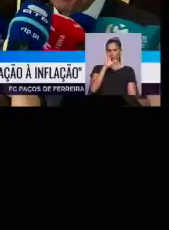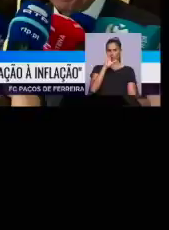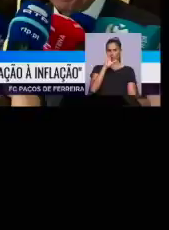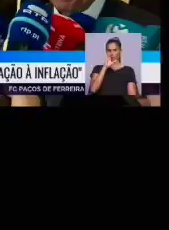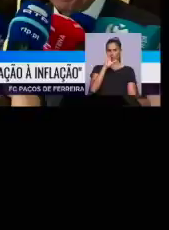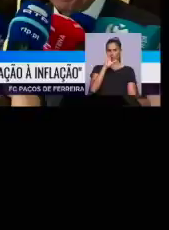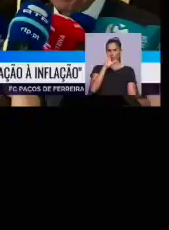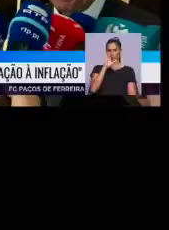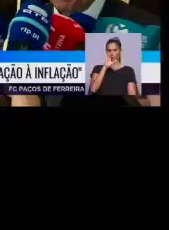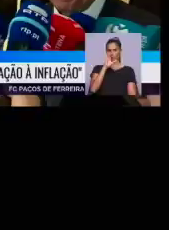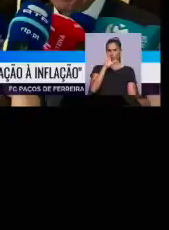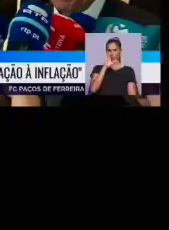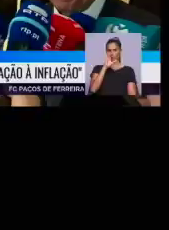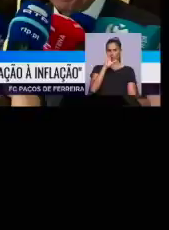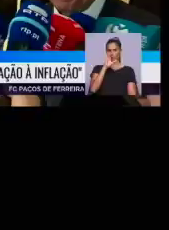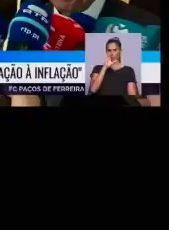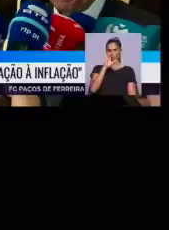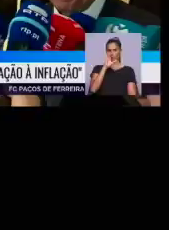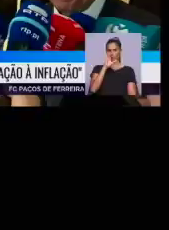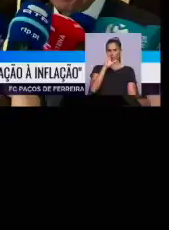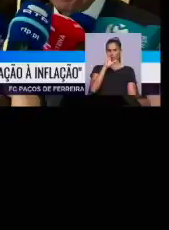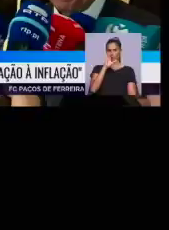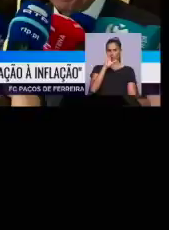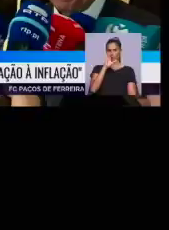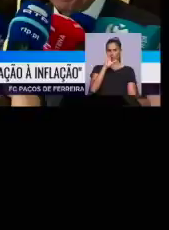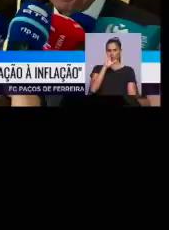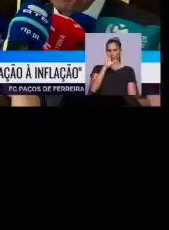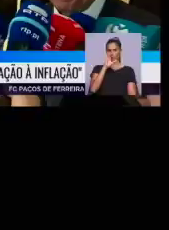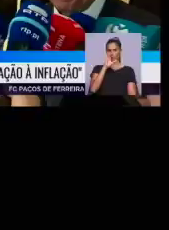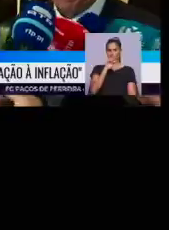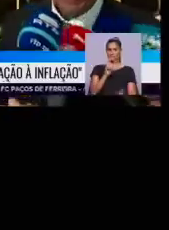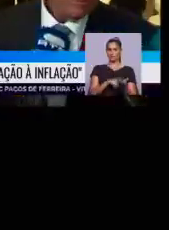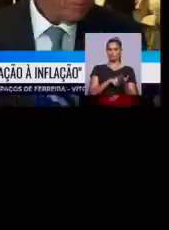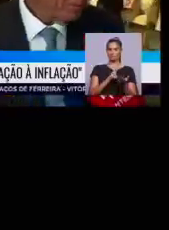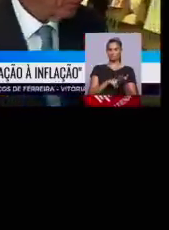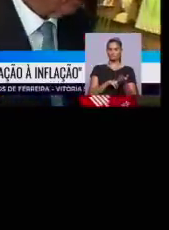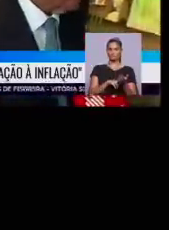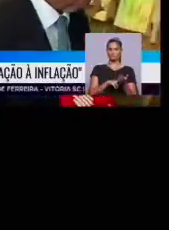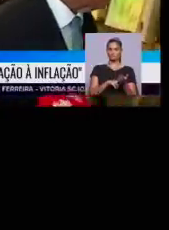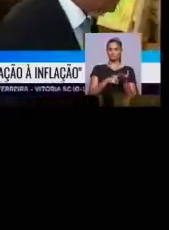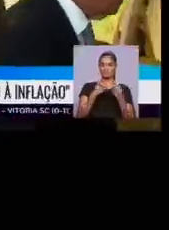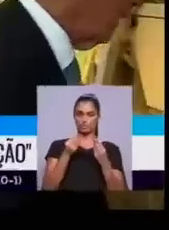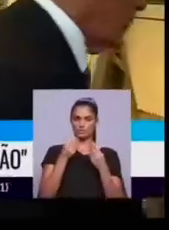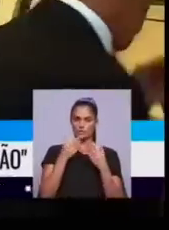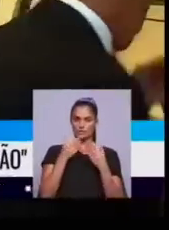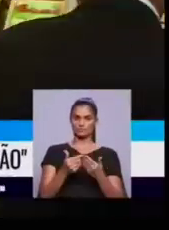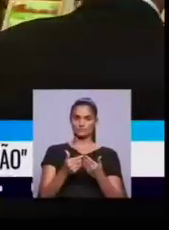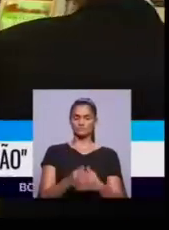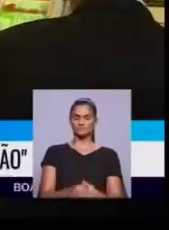não se tem visto Costa manda aos outros para a frente e ele resguarda-se bom vamos ver